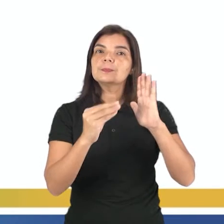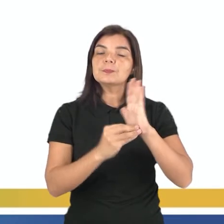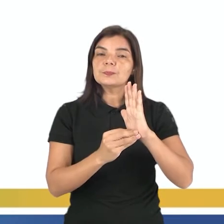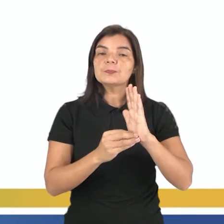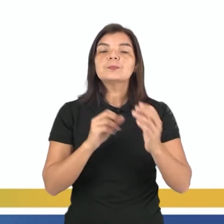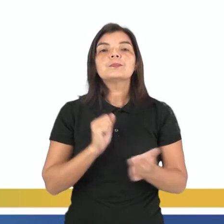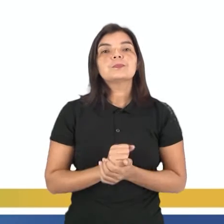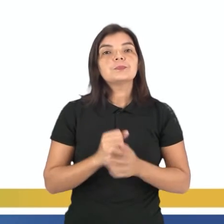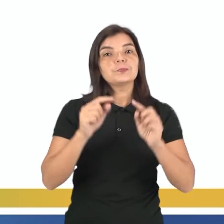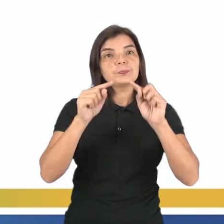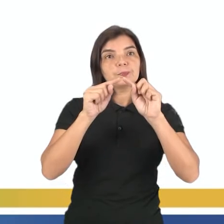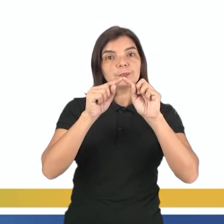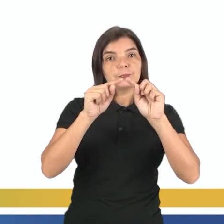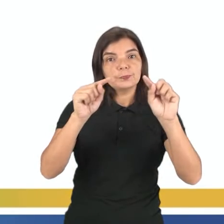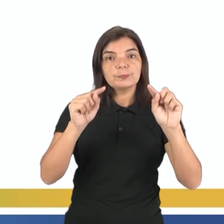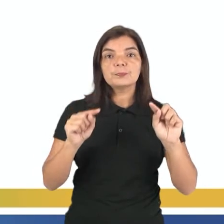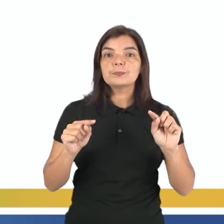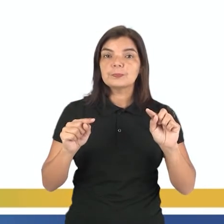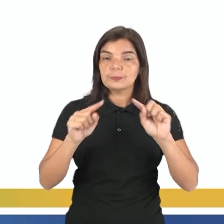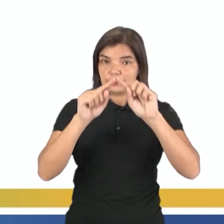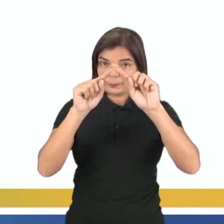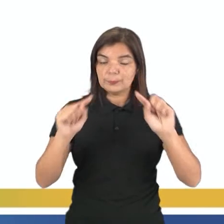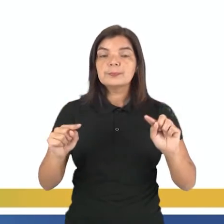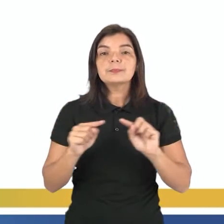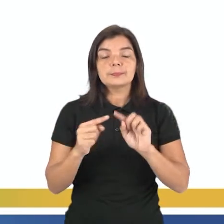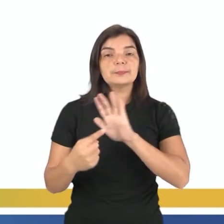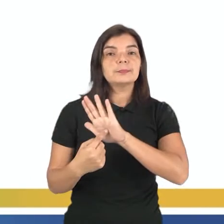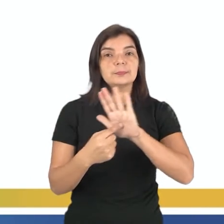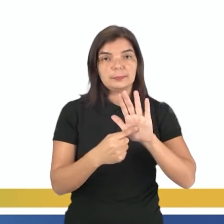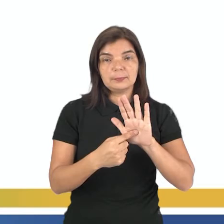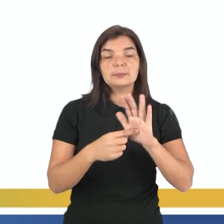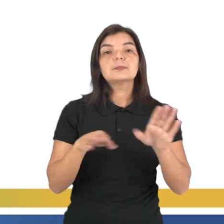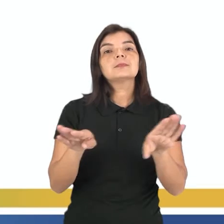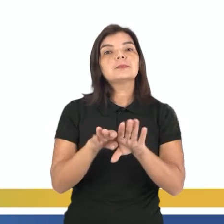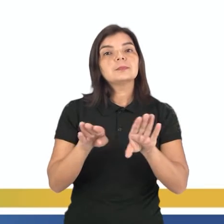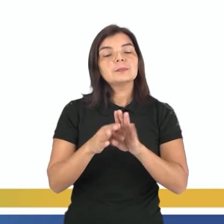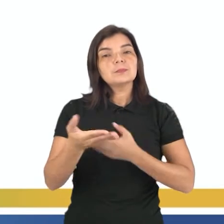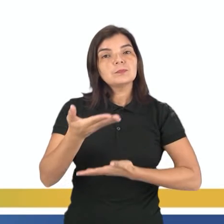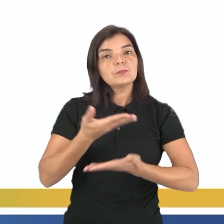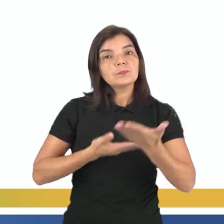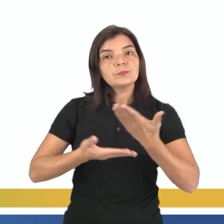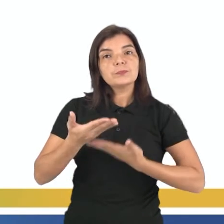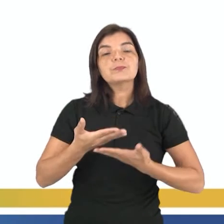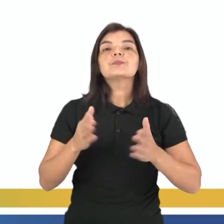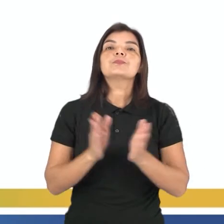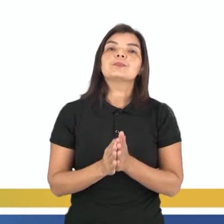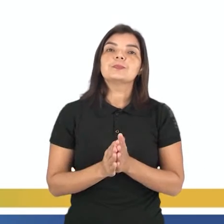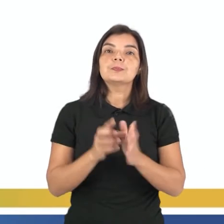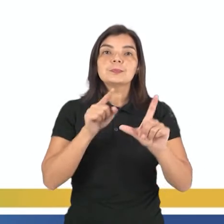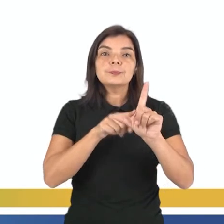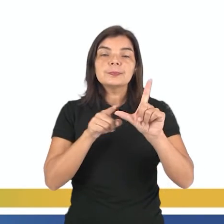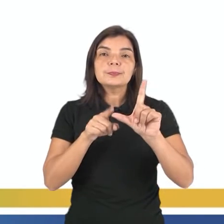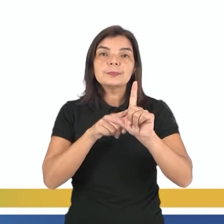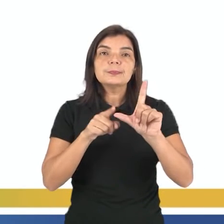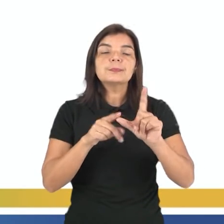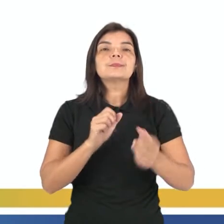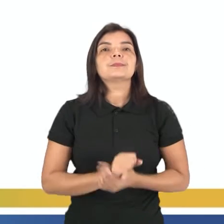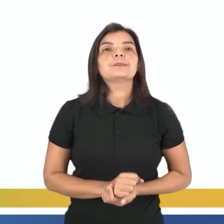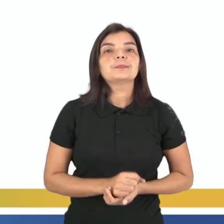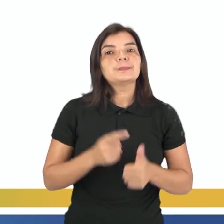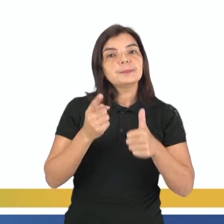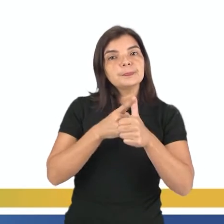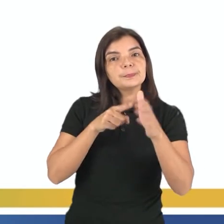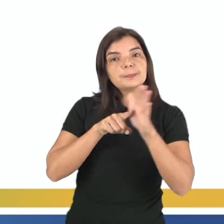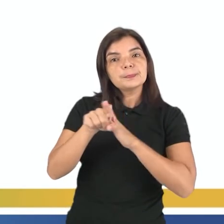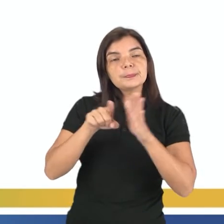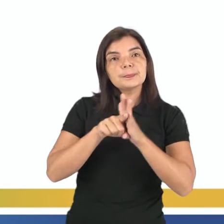né, os triângulos abaixo em relação aos lados e em relação também aos ângulos, beleza? Então, esse